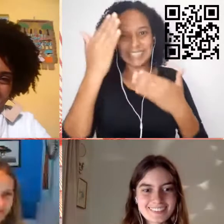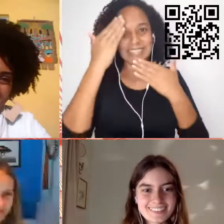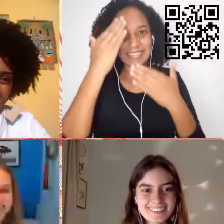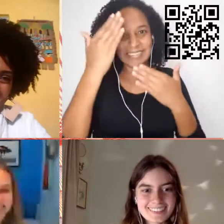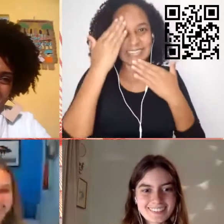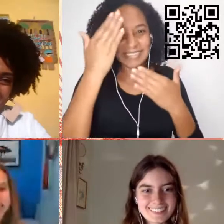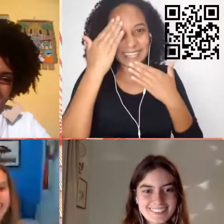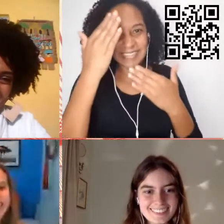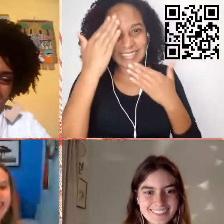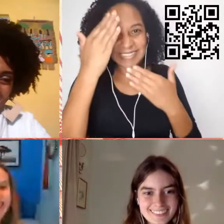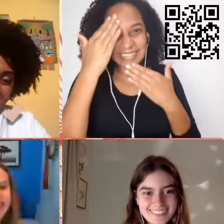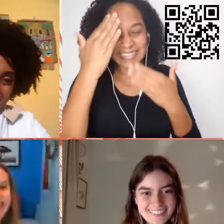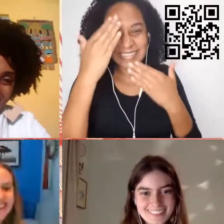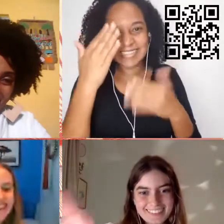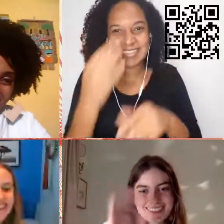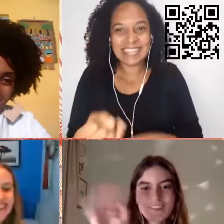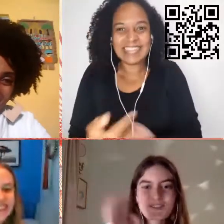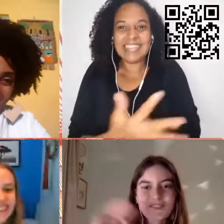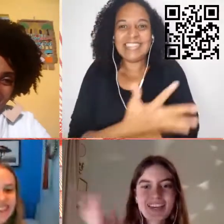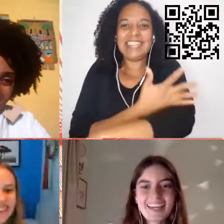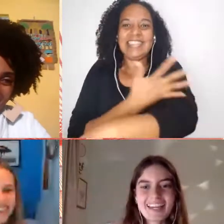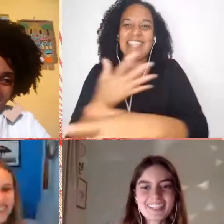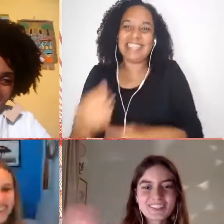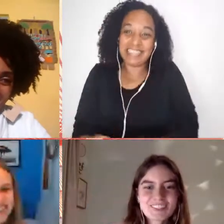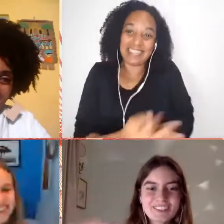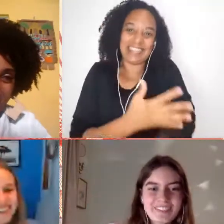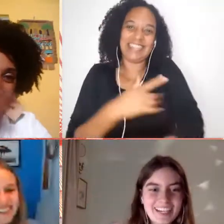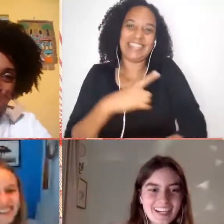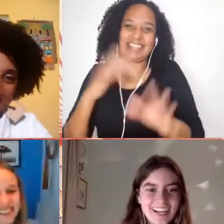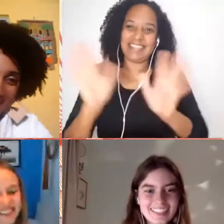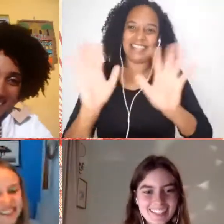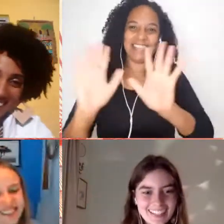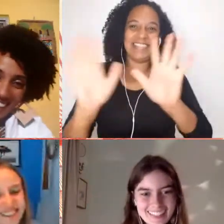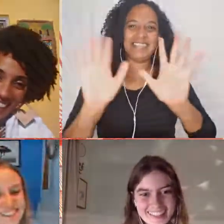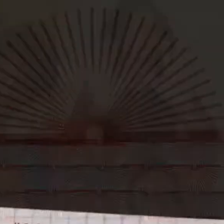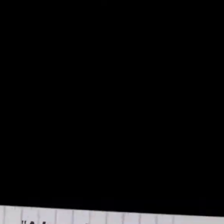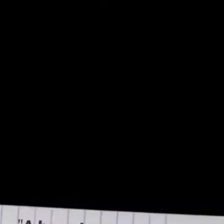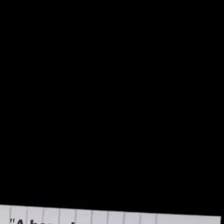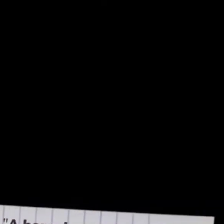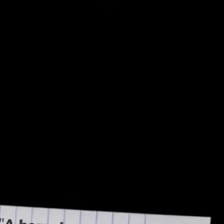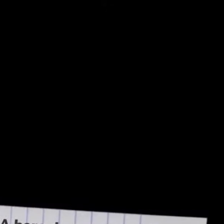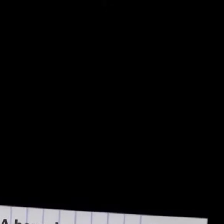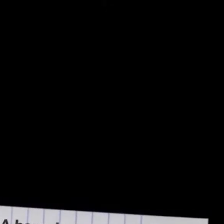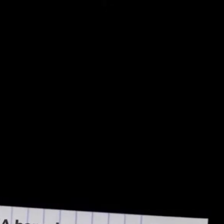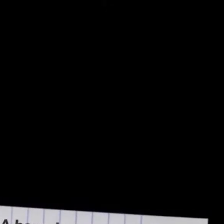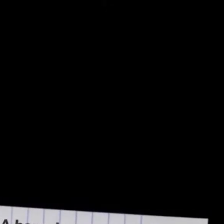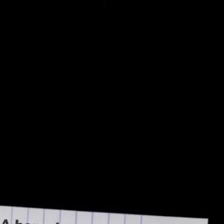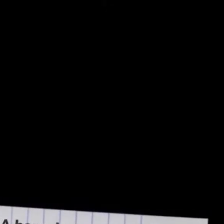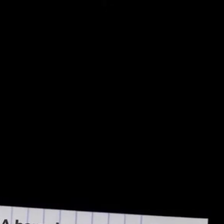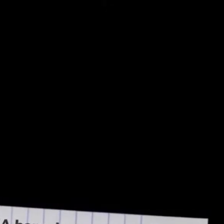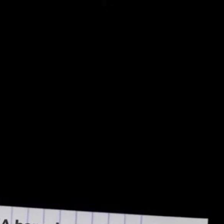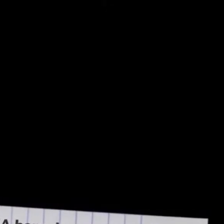assim com a voz emocionada. Beijos, obrigada.